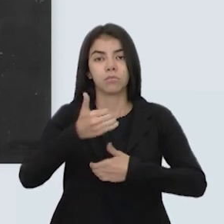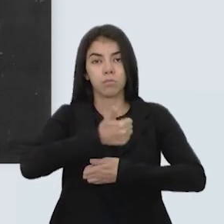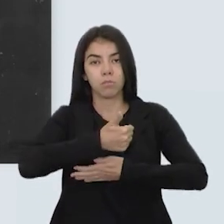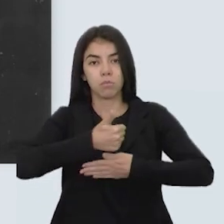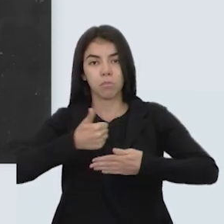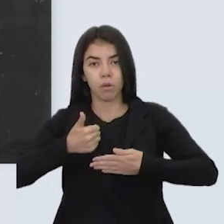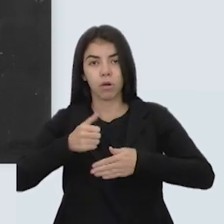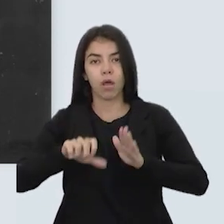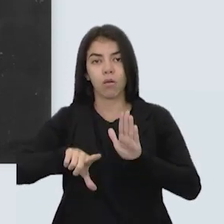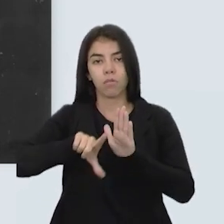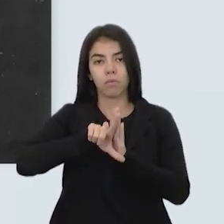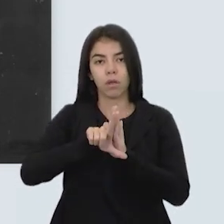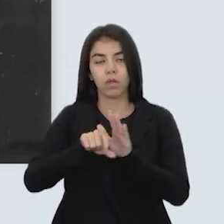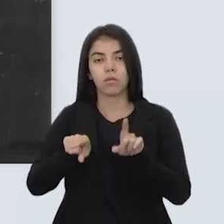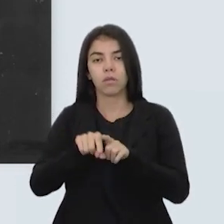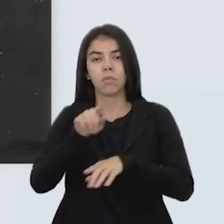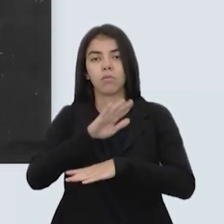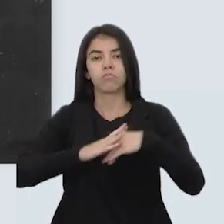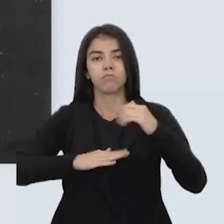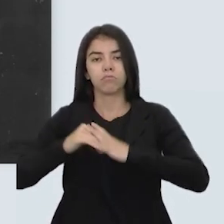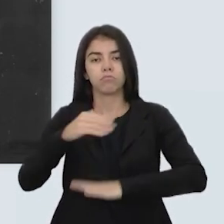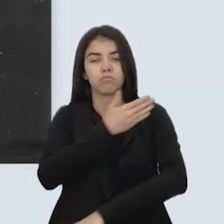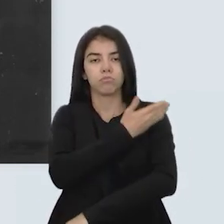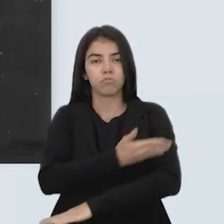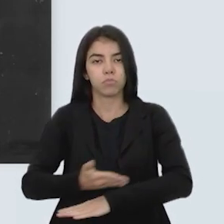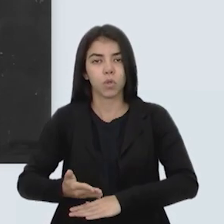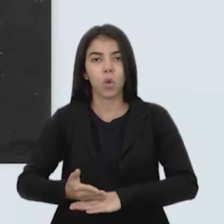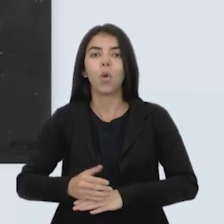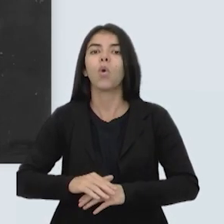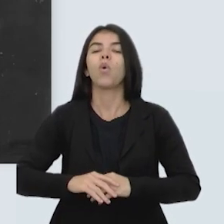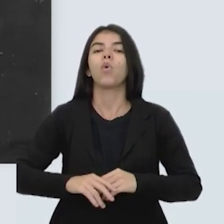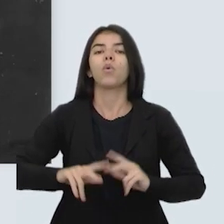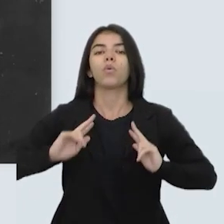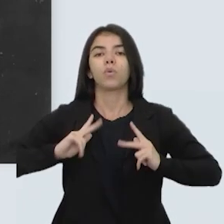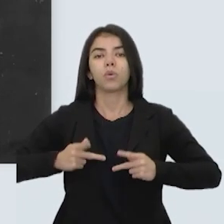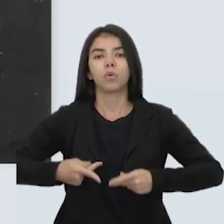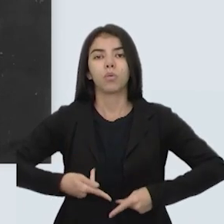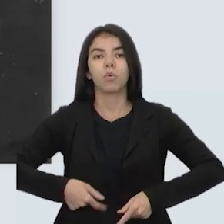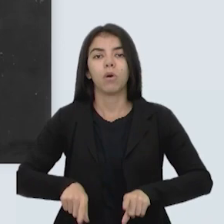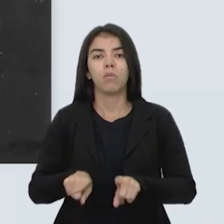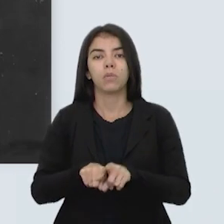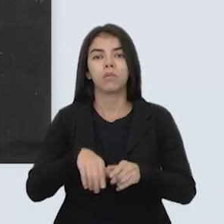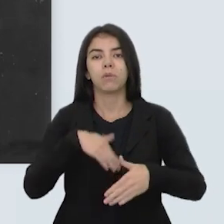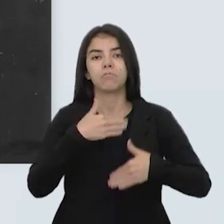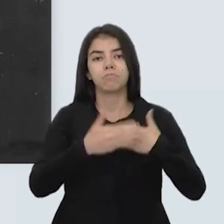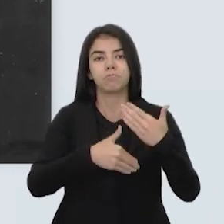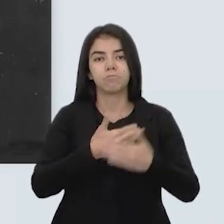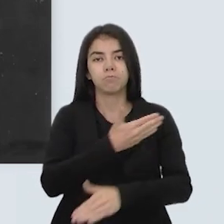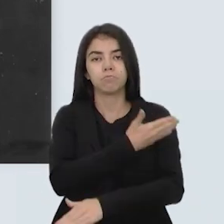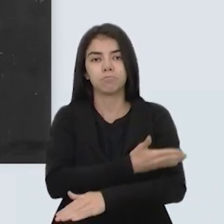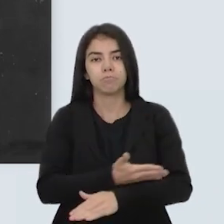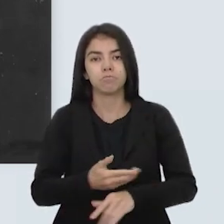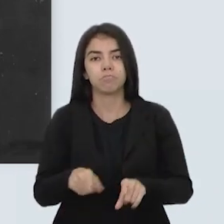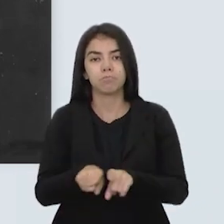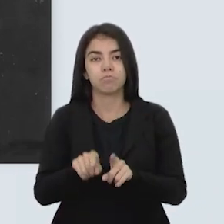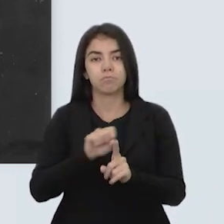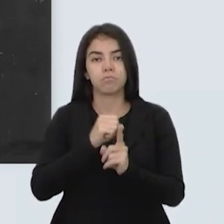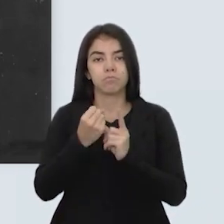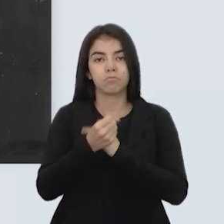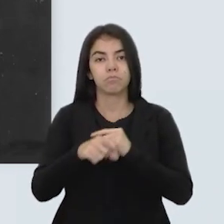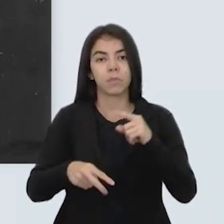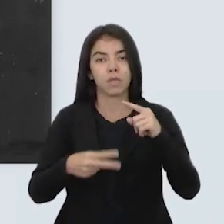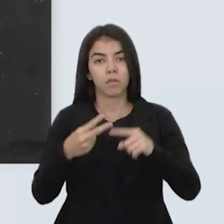qualquer outra capacidade ou hábito adquiridos pelo homem como membro de uma sociedade. Essa ideia tem 2